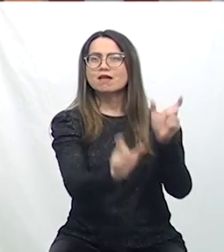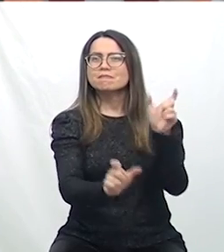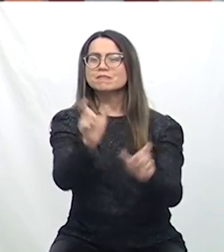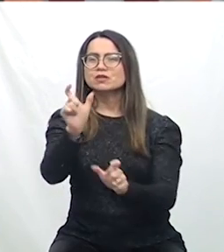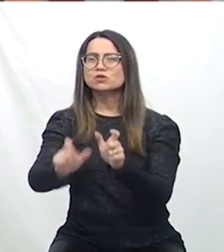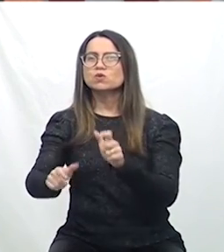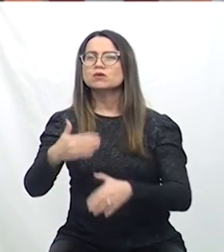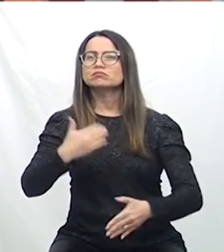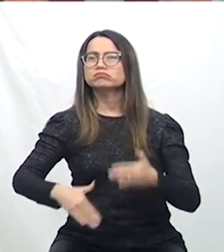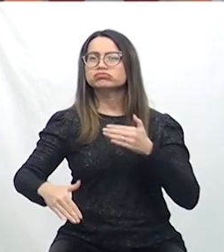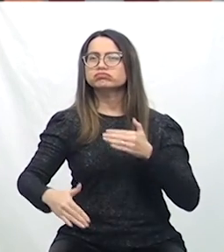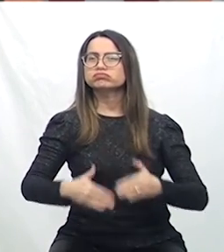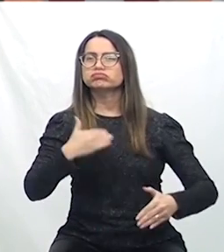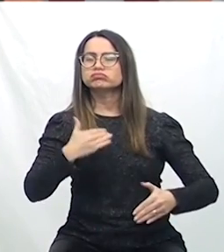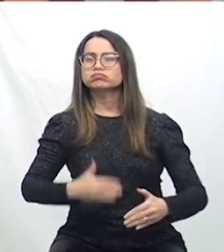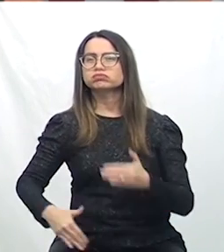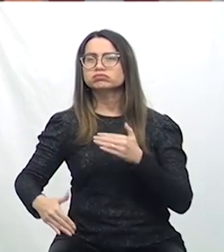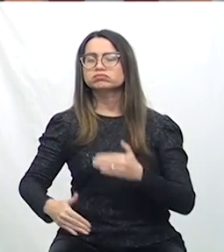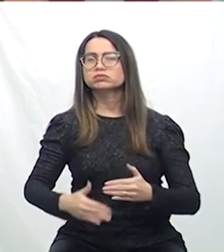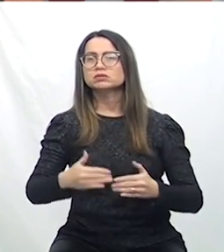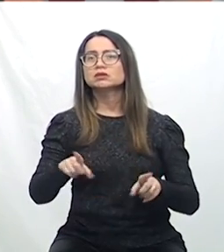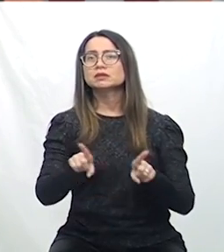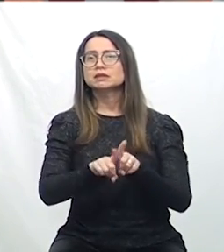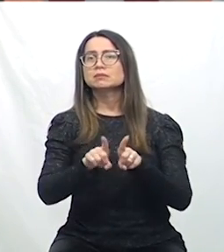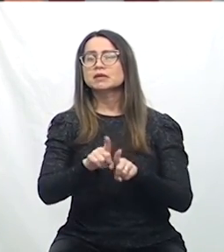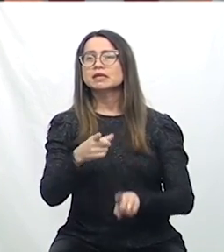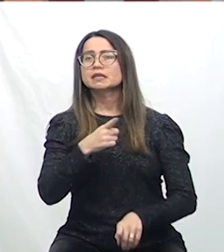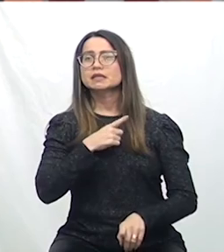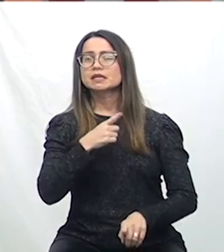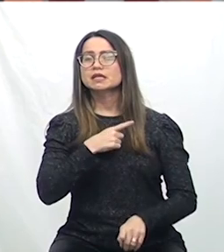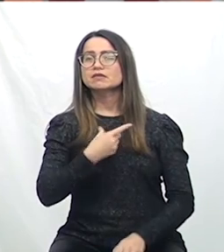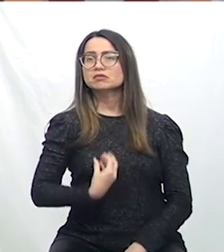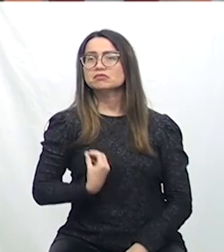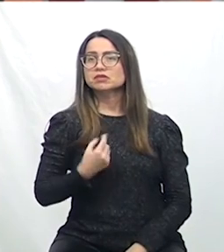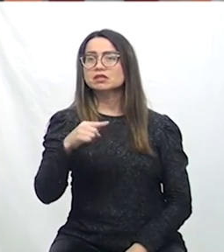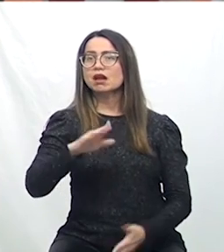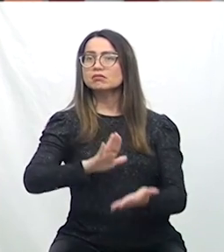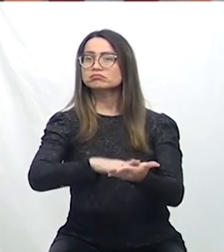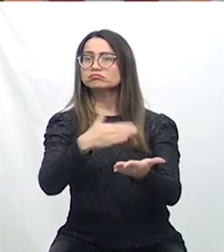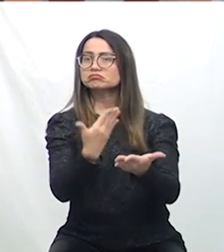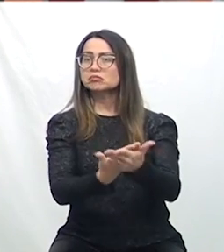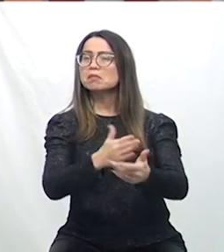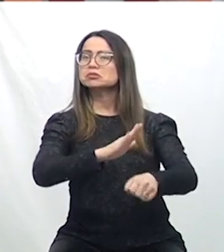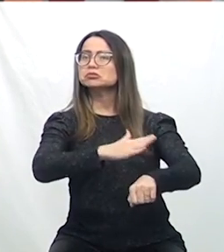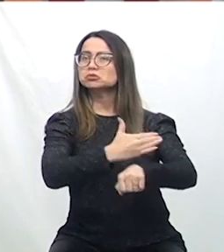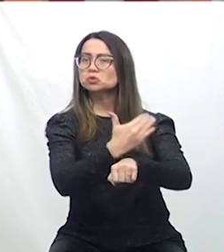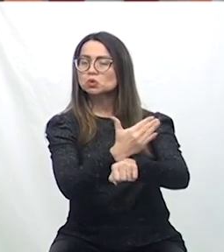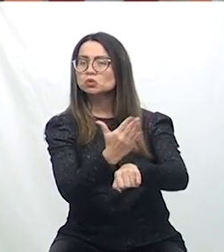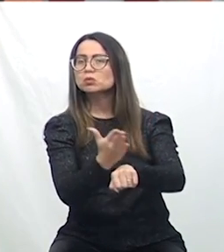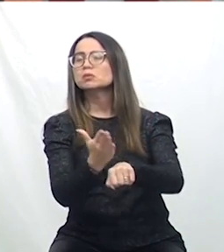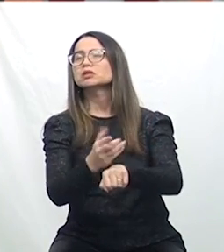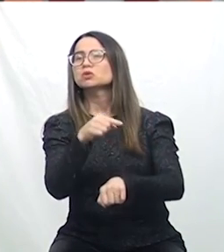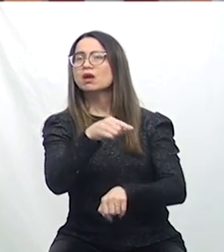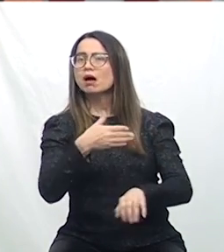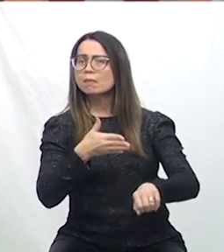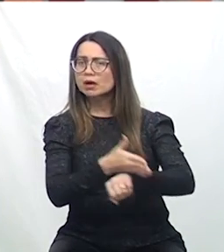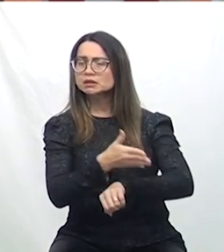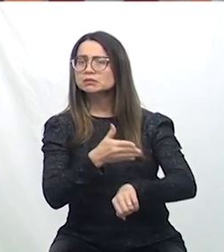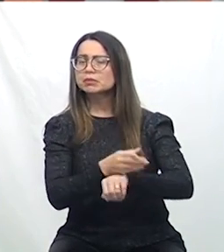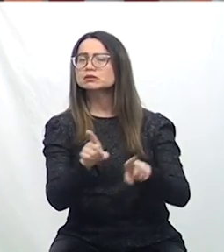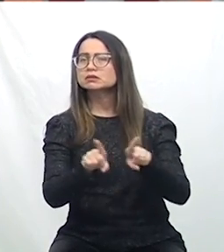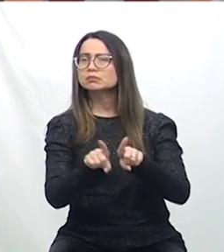passando, esteve presente ali um intérprete em todo o tempo. Então, cumprimentar o prefeito Clésio Salvaro aqui, que teve